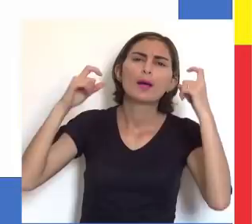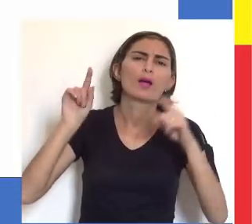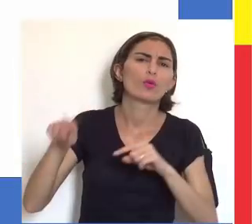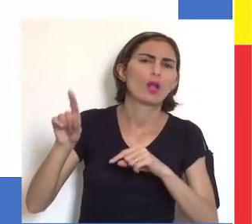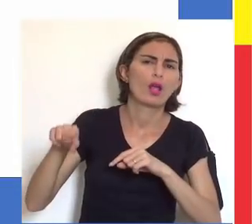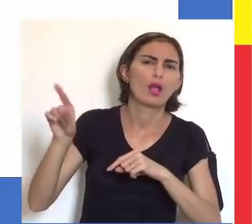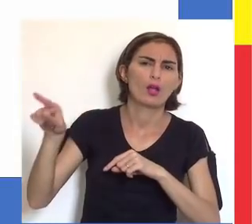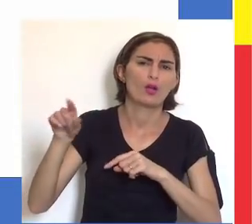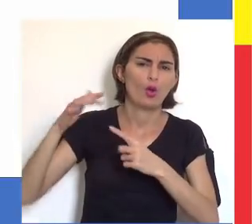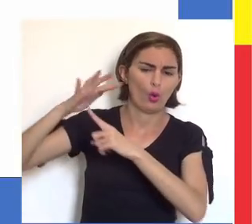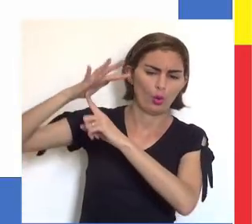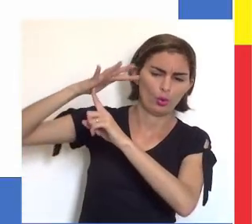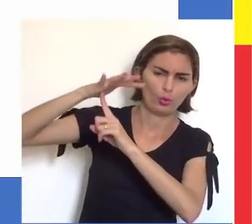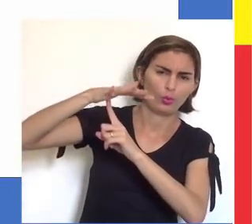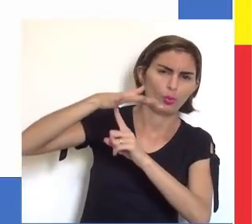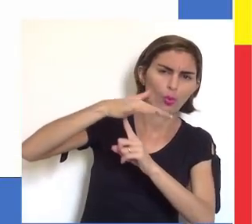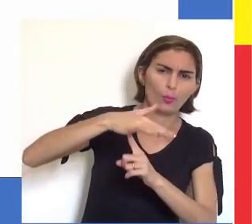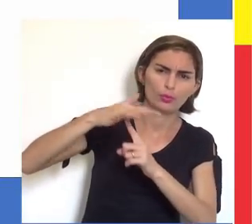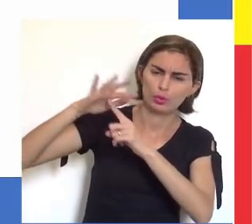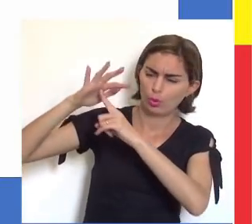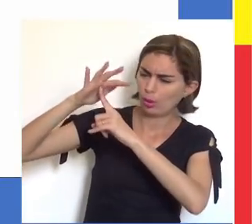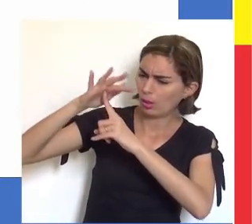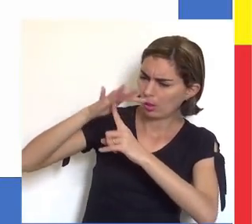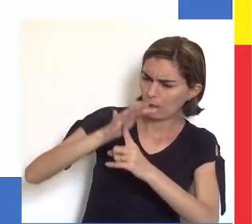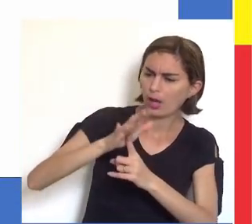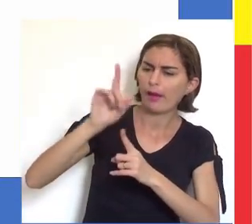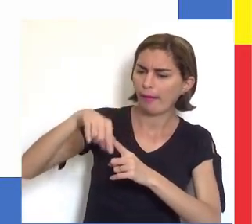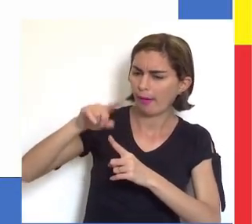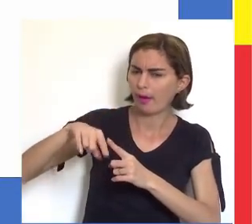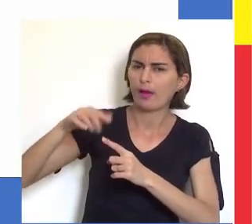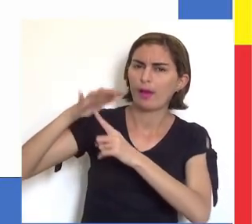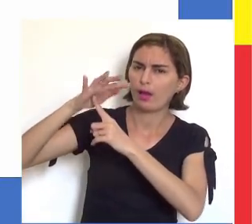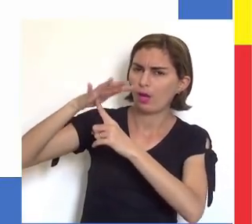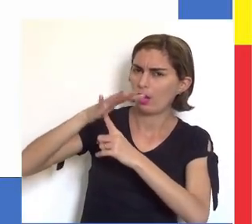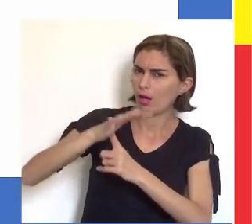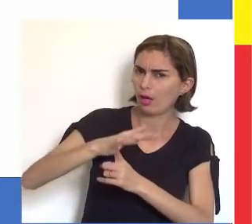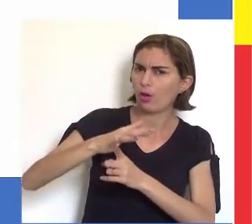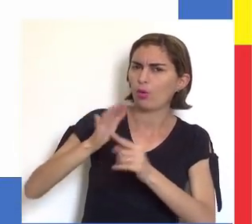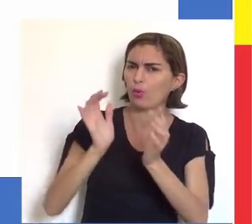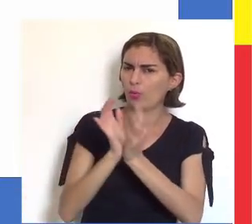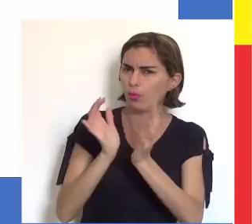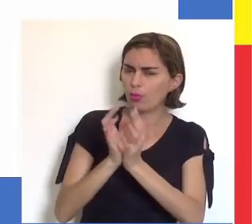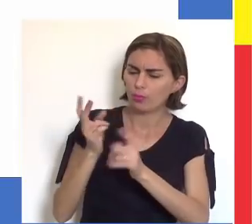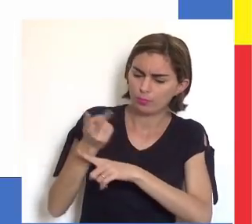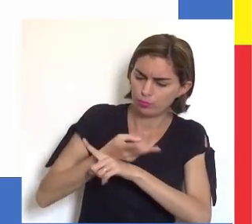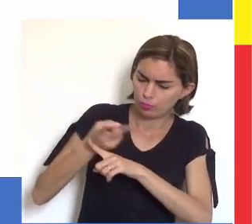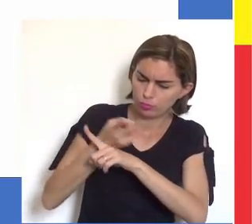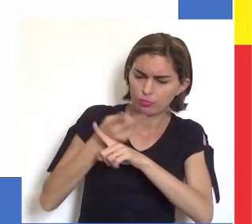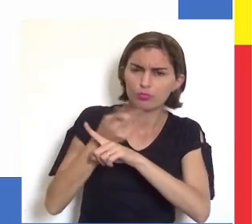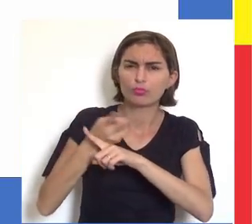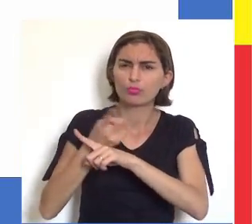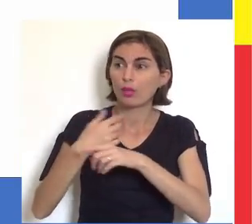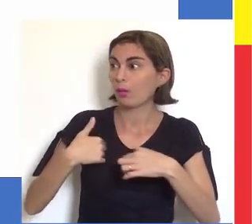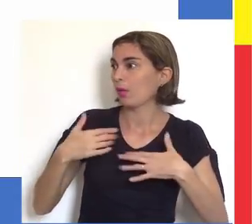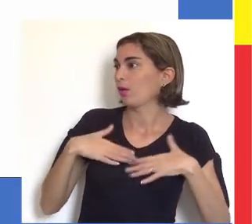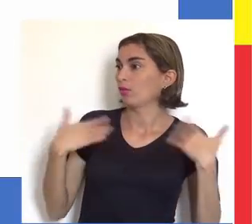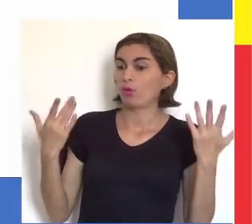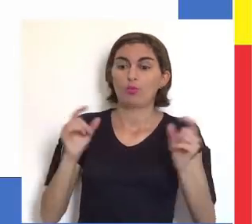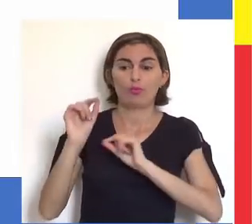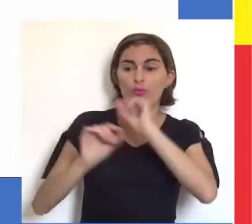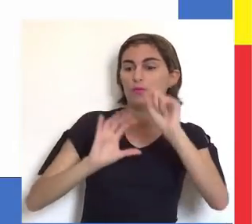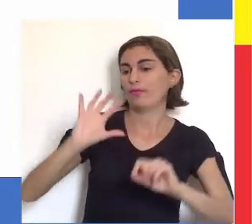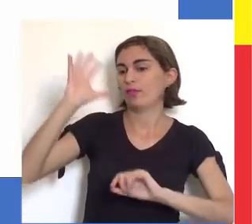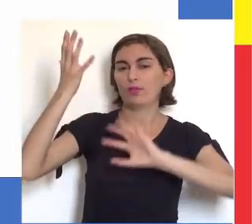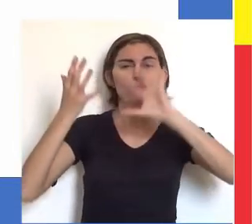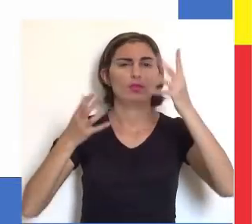É o helicóptero. É um helicóptero? Ele trouxe uma equipe de busca. Minha nossa, o que está